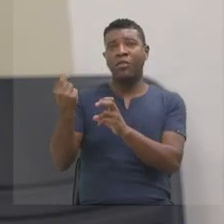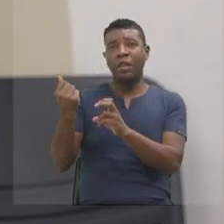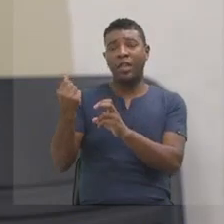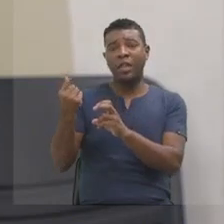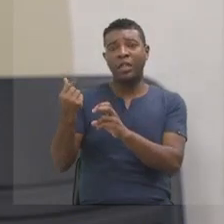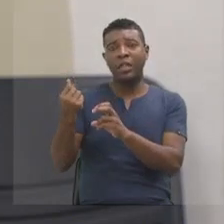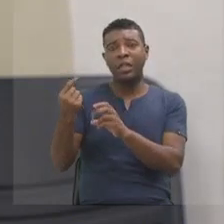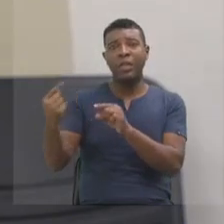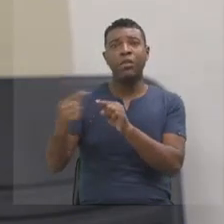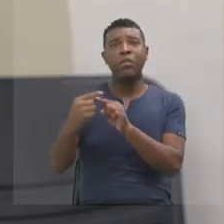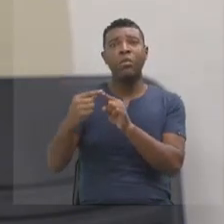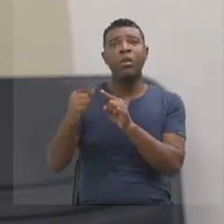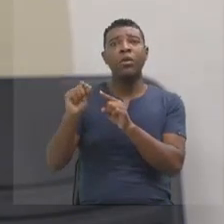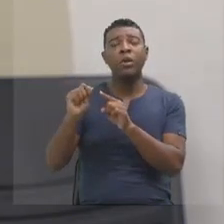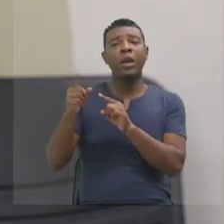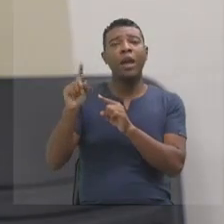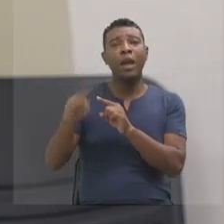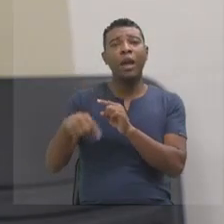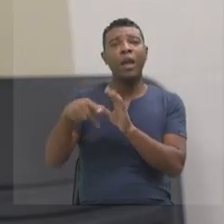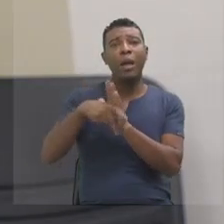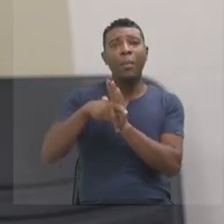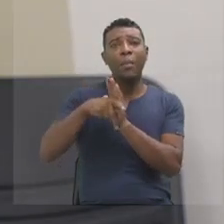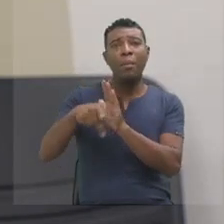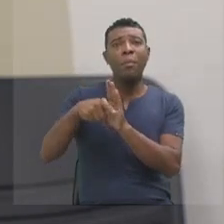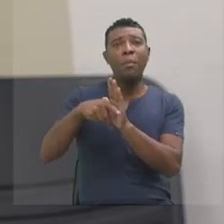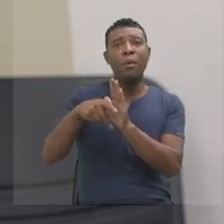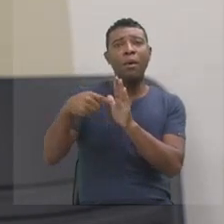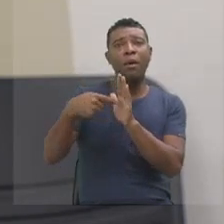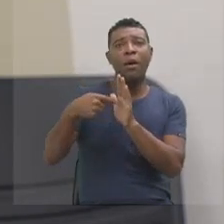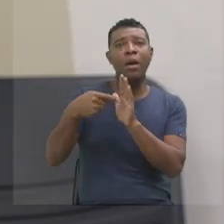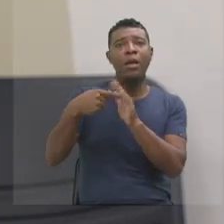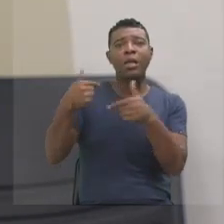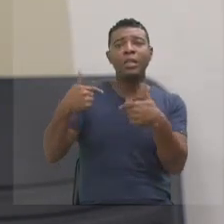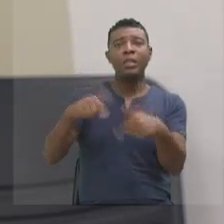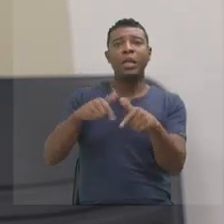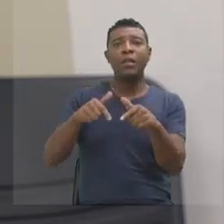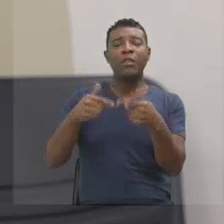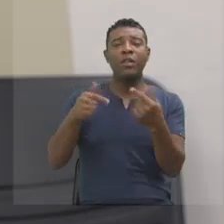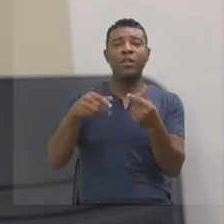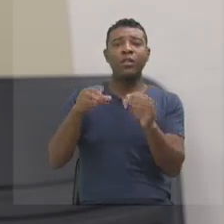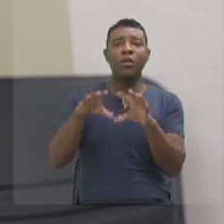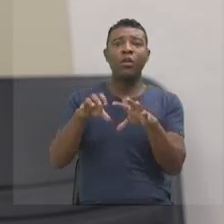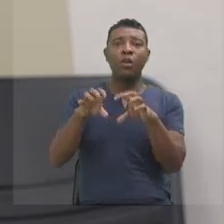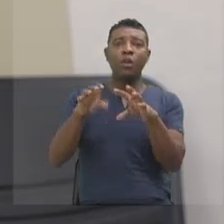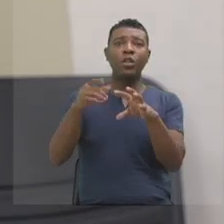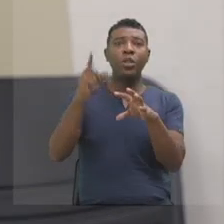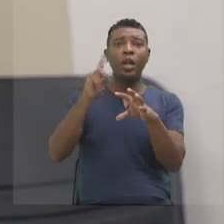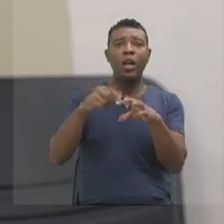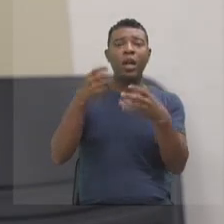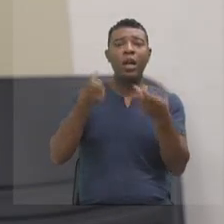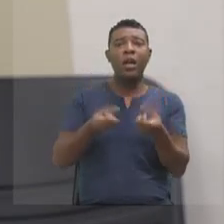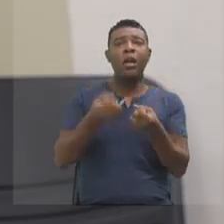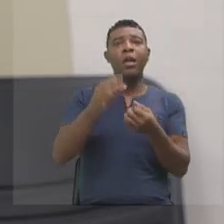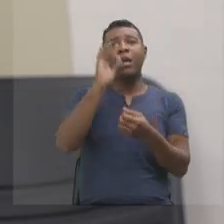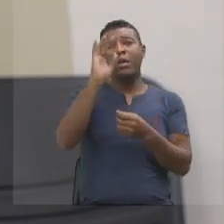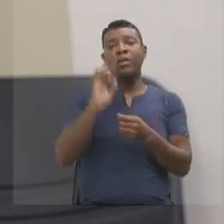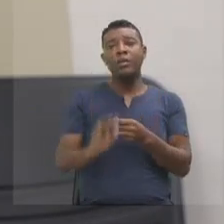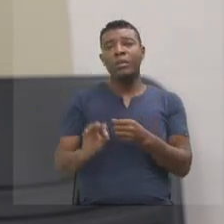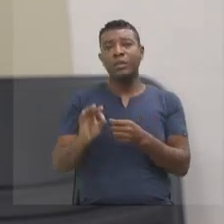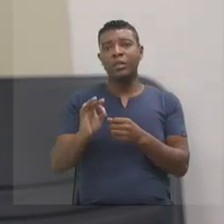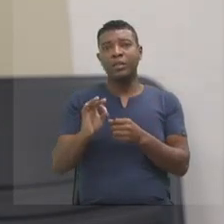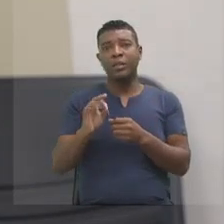parâmetro de Portaria Federal de habilitação de serviços de Oncologia que leva em conta prevalência de doenças que o Senhor conhece bem o